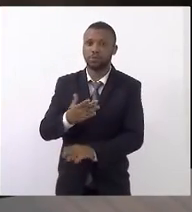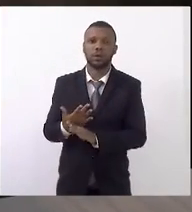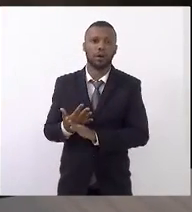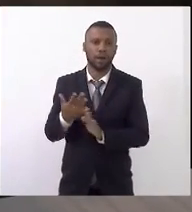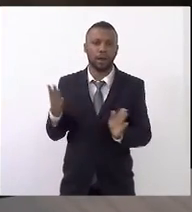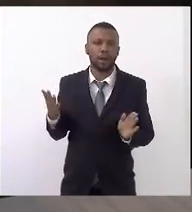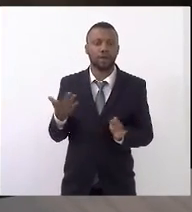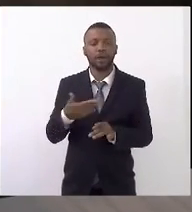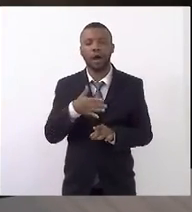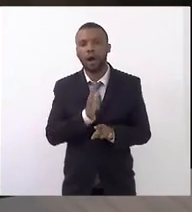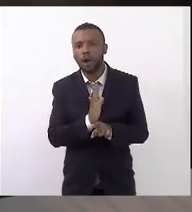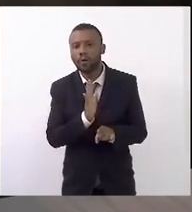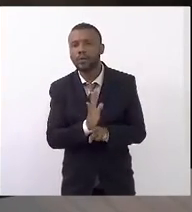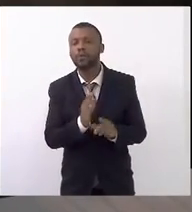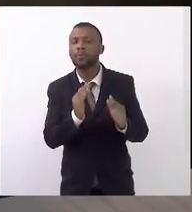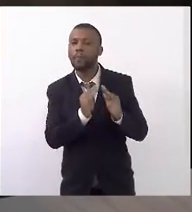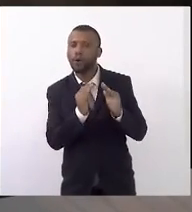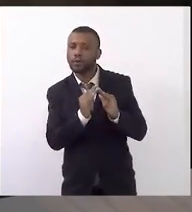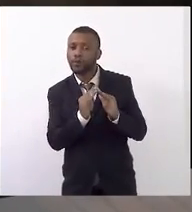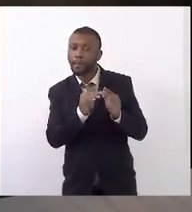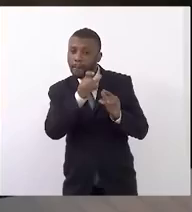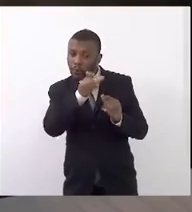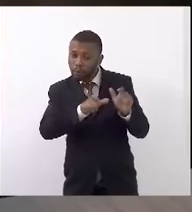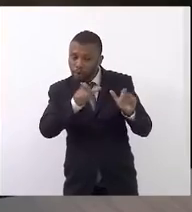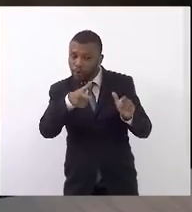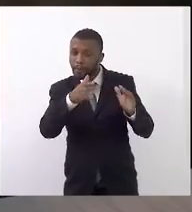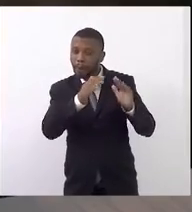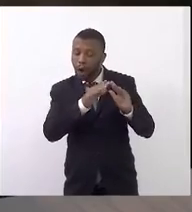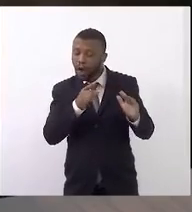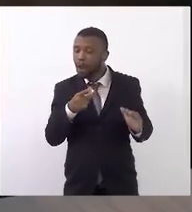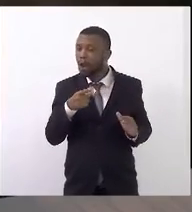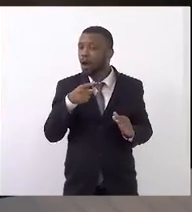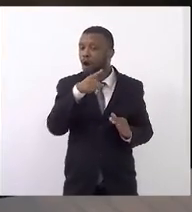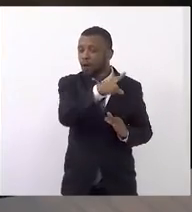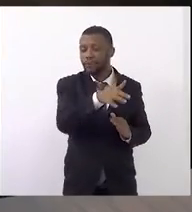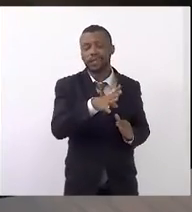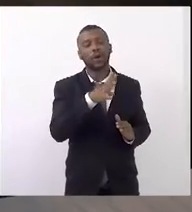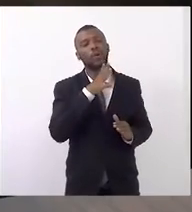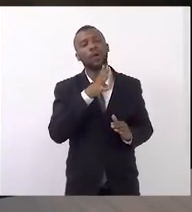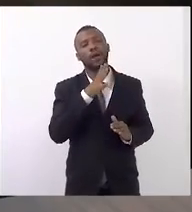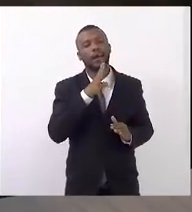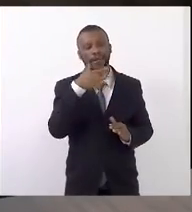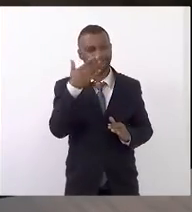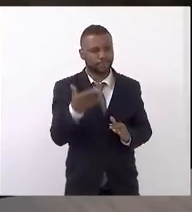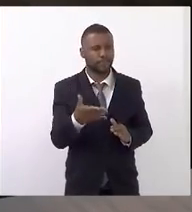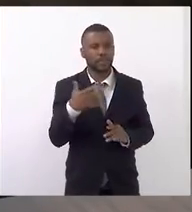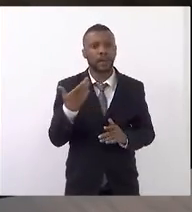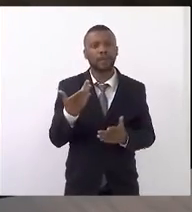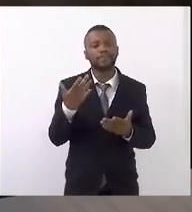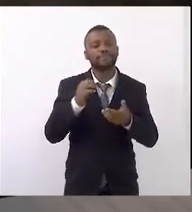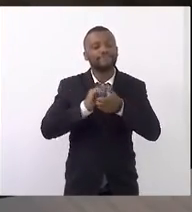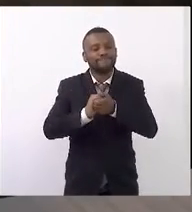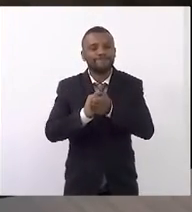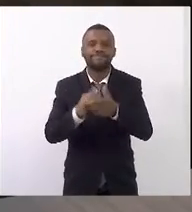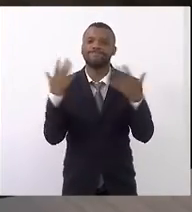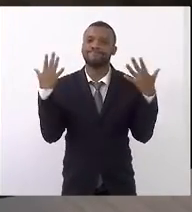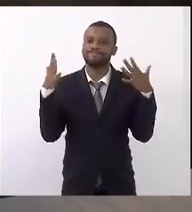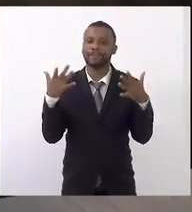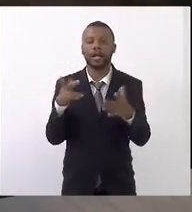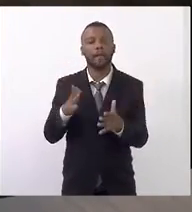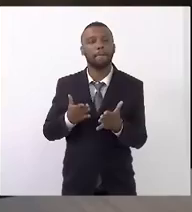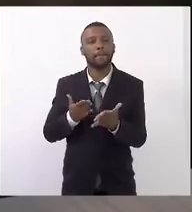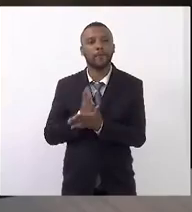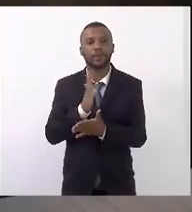aqueles que vêm do interior do Estado, como Vossa Excelência conhece bem essa realidade. Então, saudar a aprovação dessa medalha e dizer